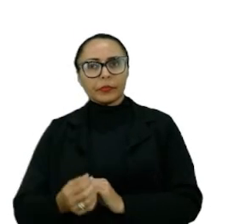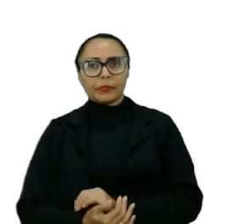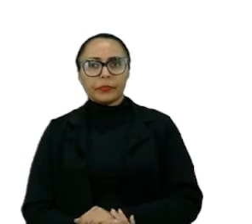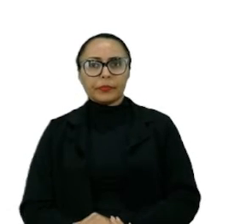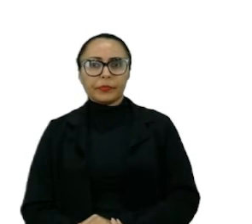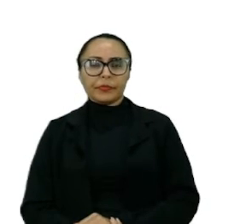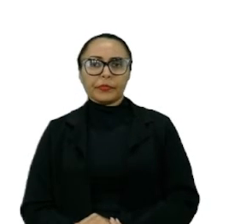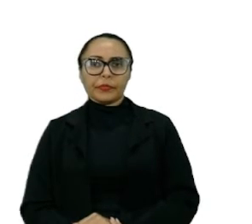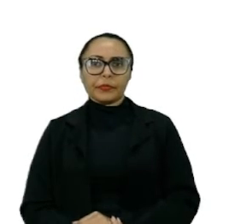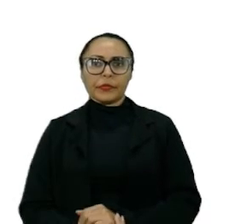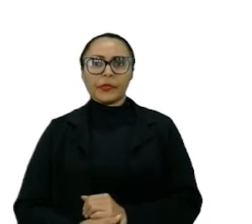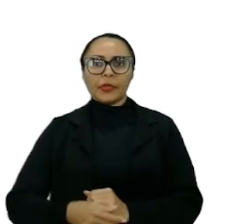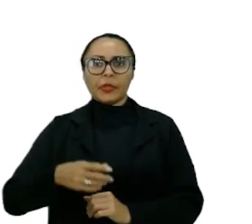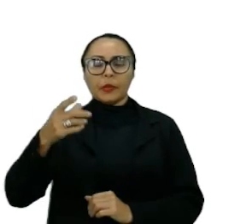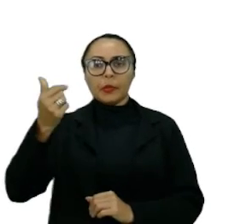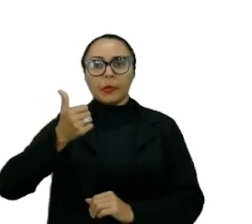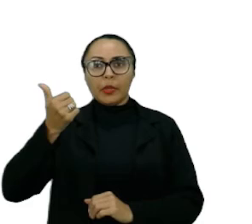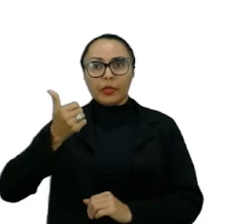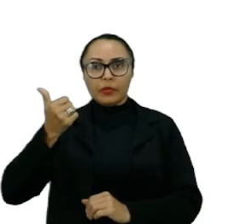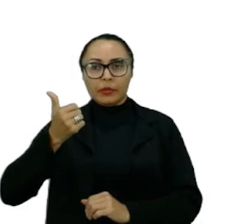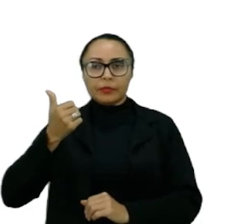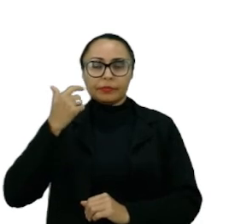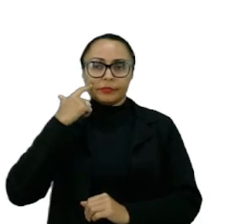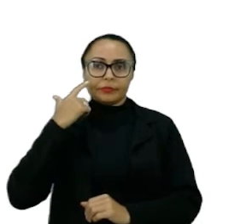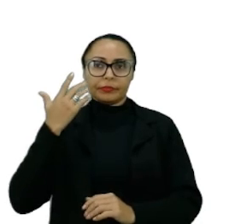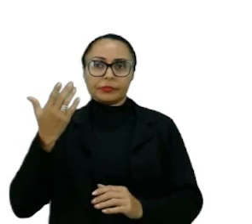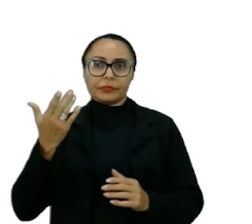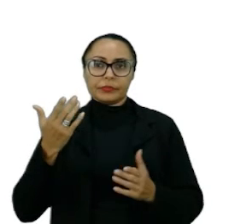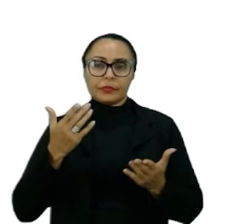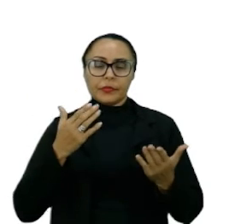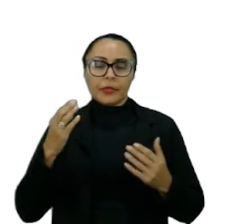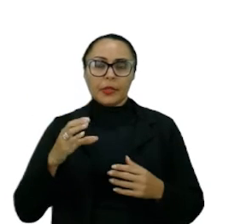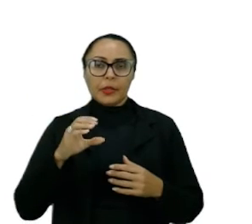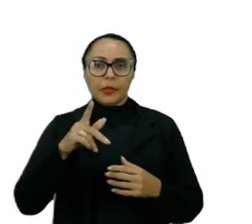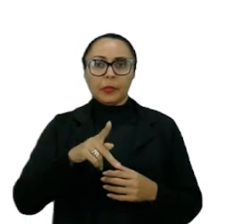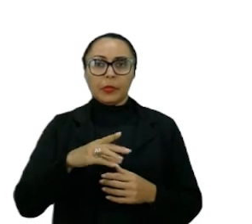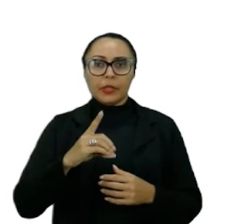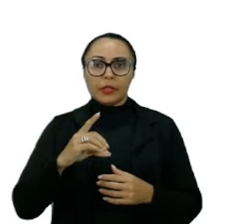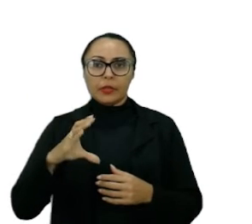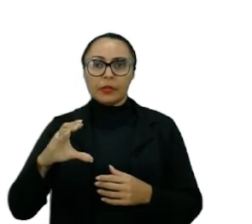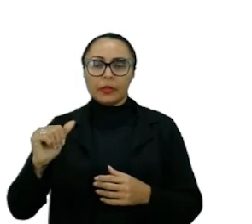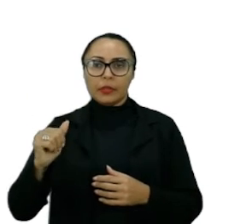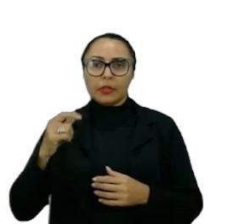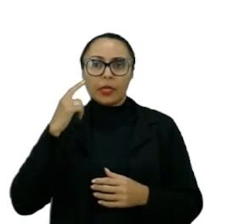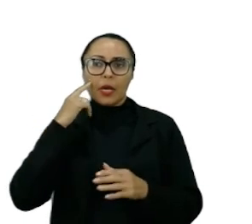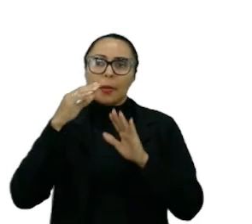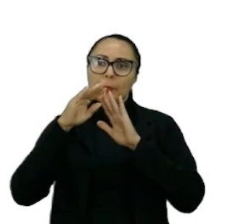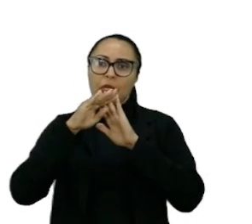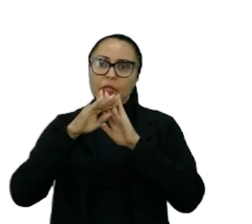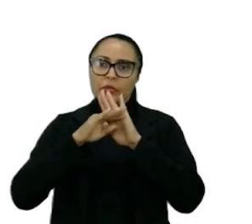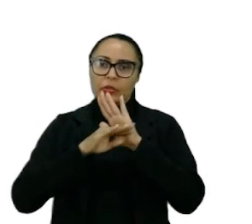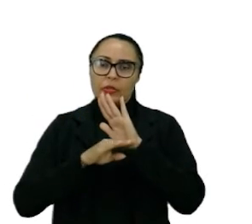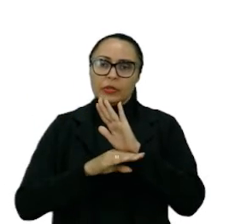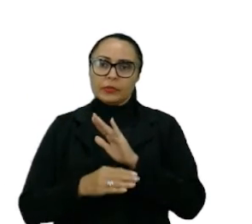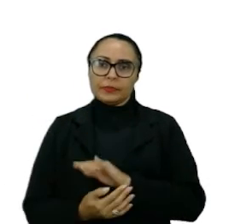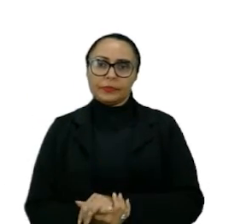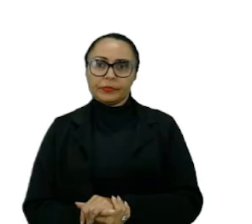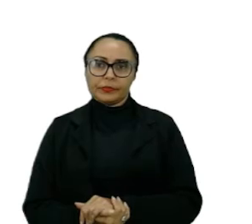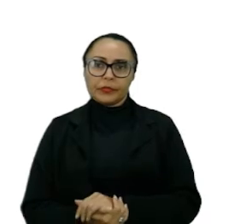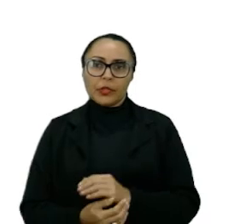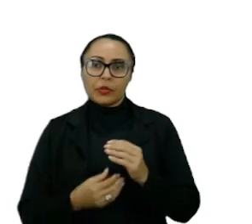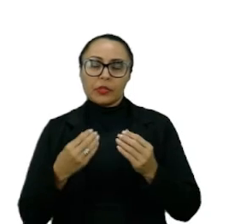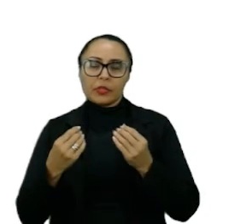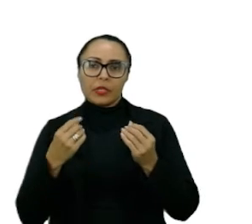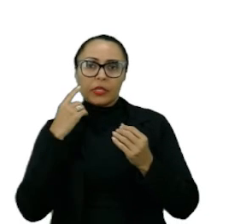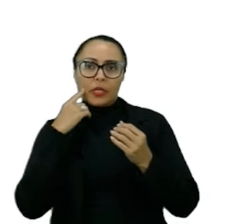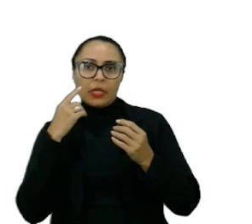Primeiro, a primeira etapa do ciclo PDCA é planejar. O que seria esse plano?